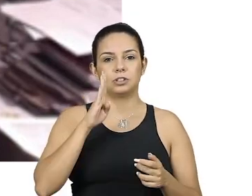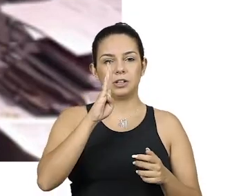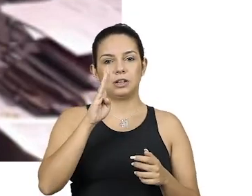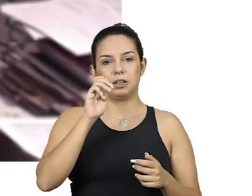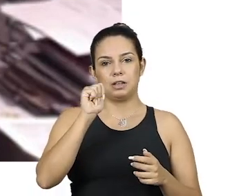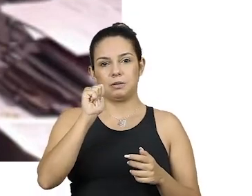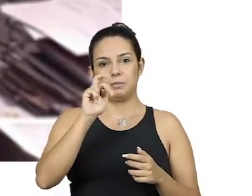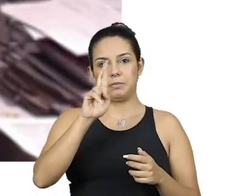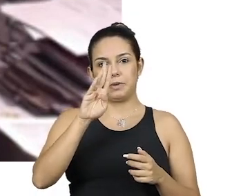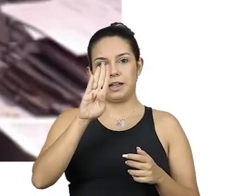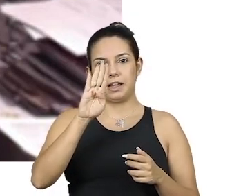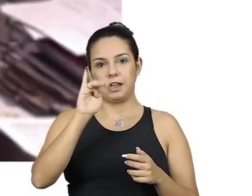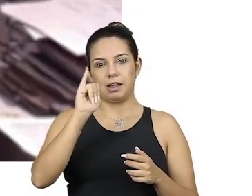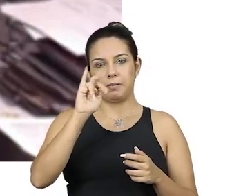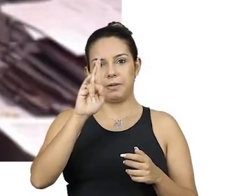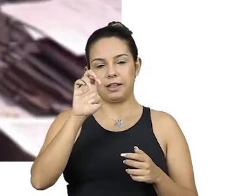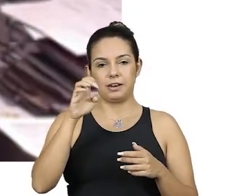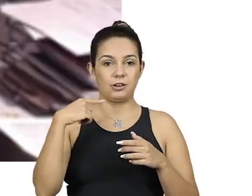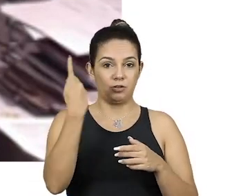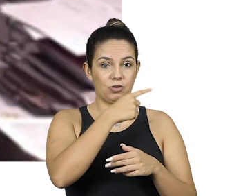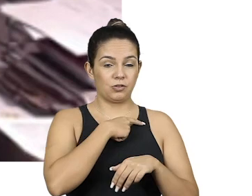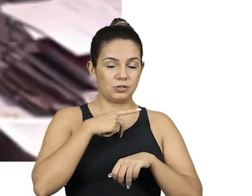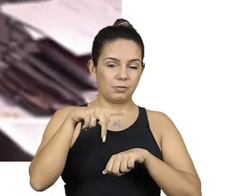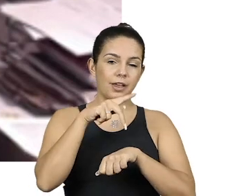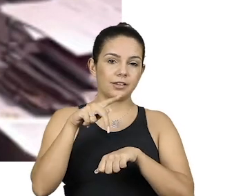barbárie que se estabeleceu em nosso